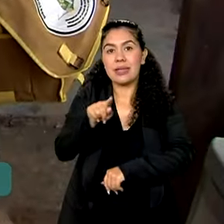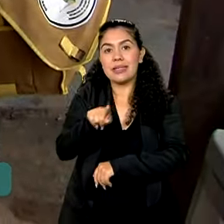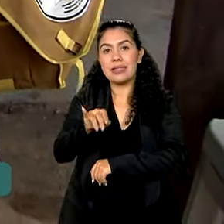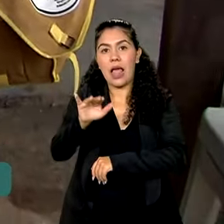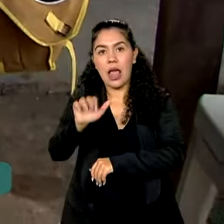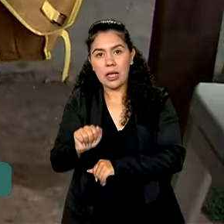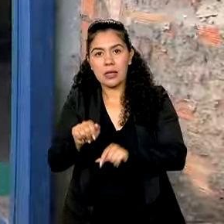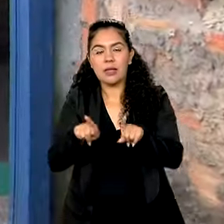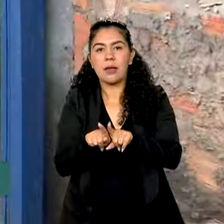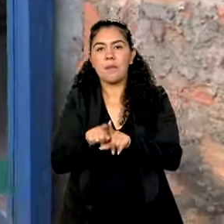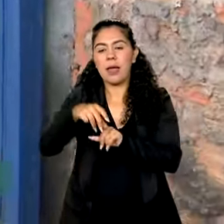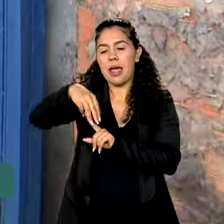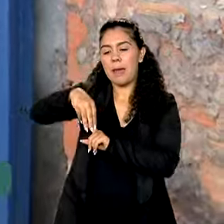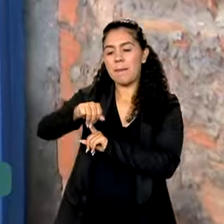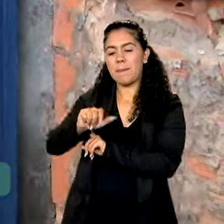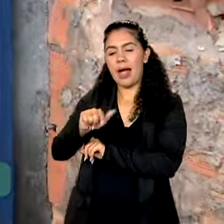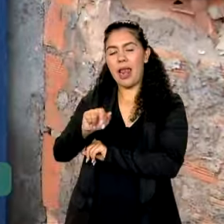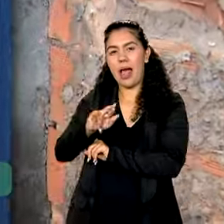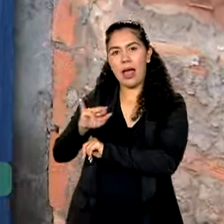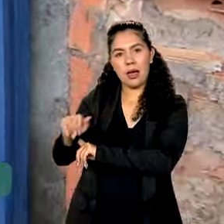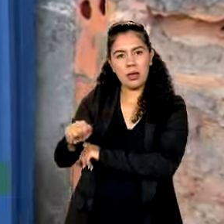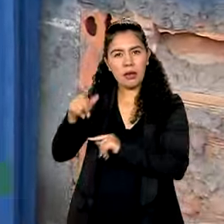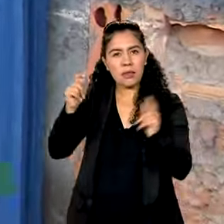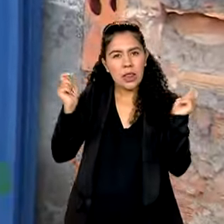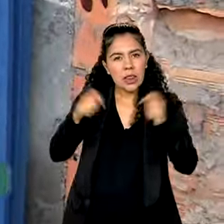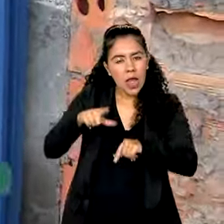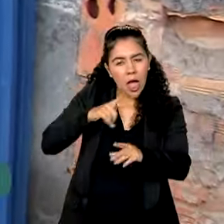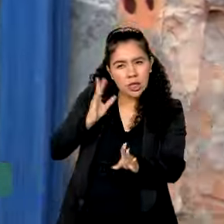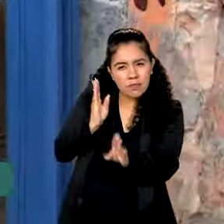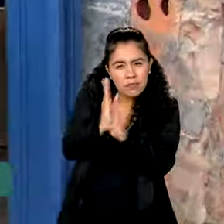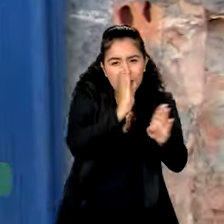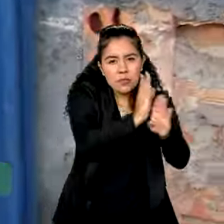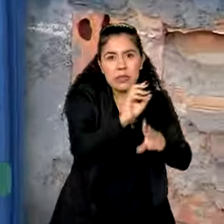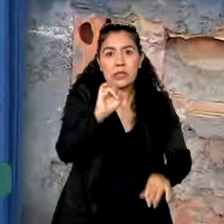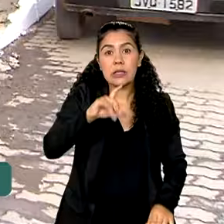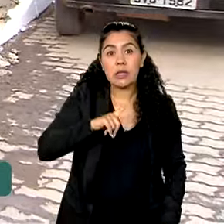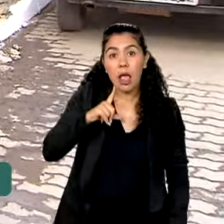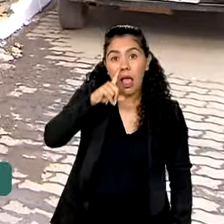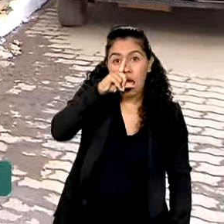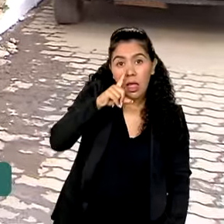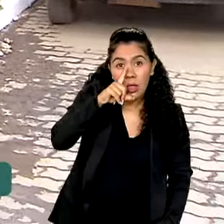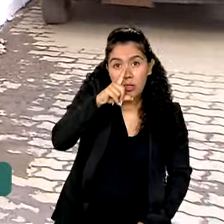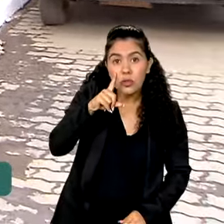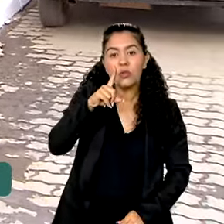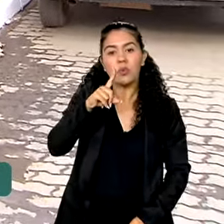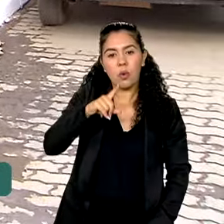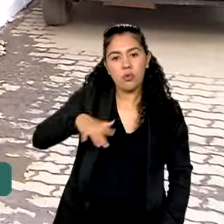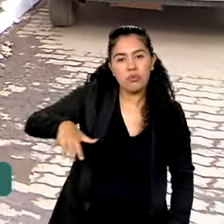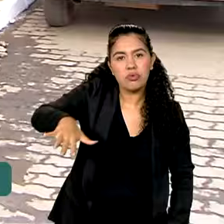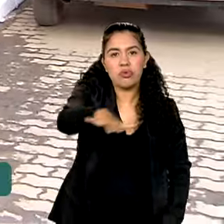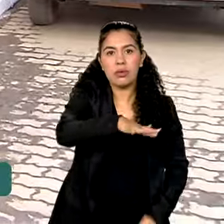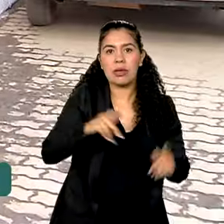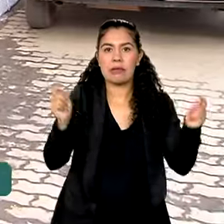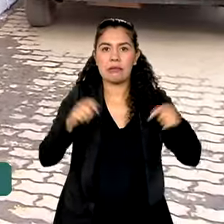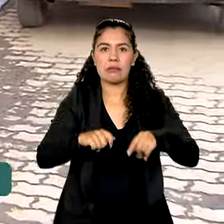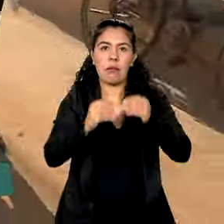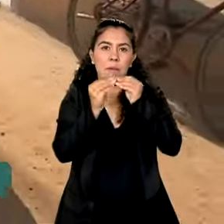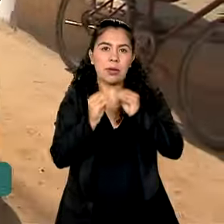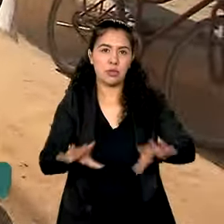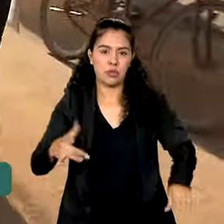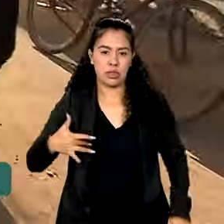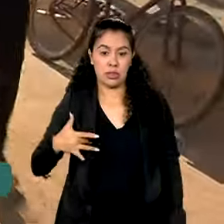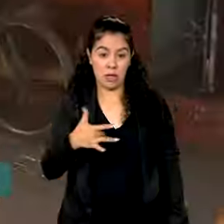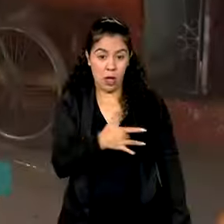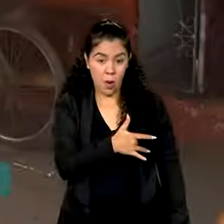e a malária, e ajudam na identificação de riscos ambientais que possam prejudicar a saúde.